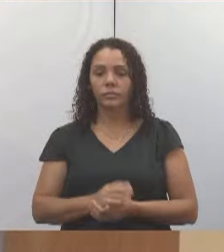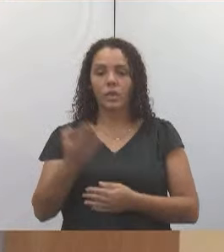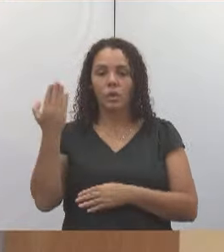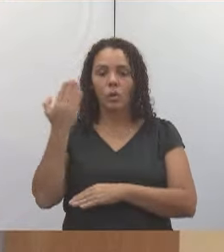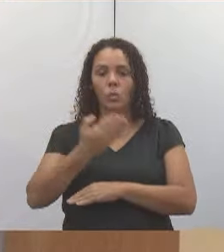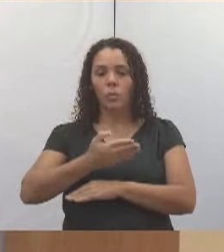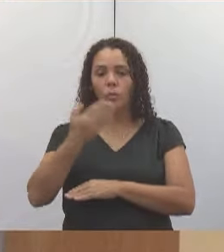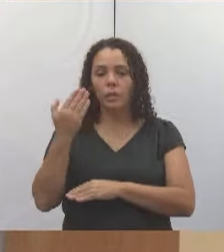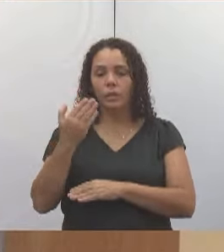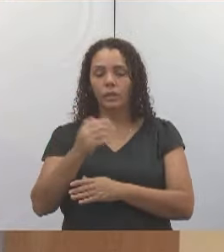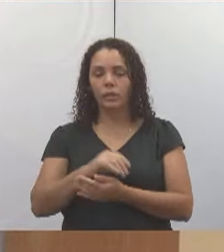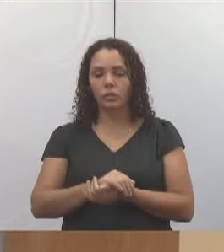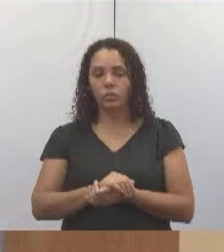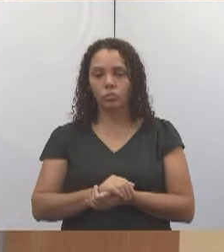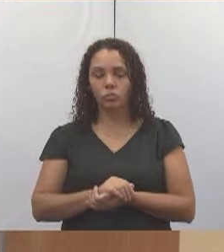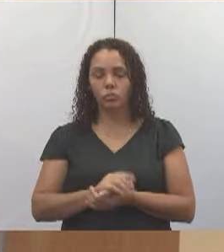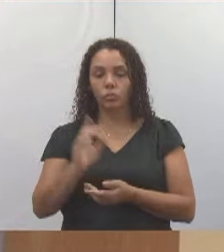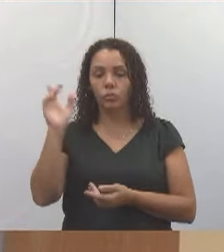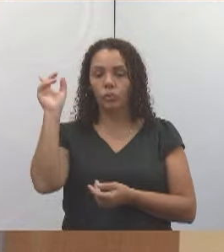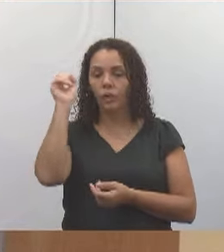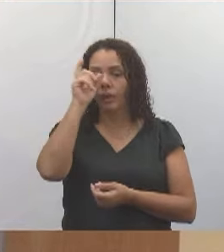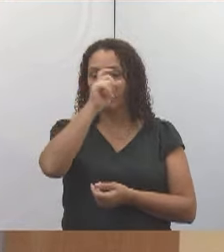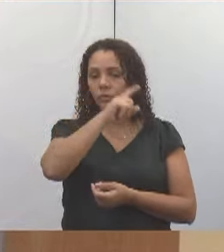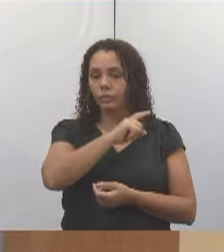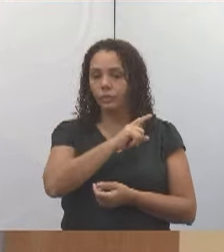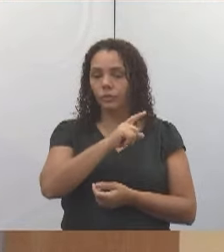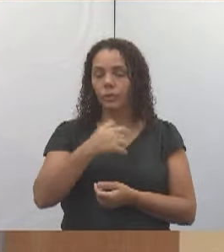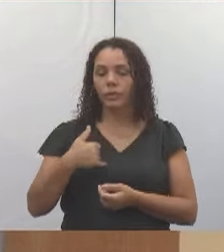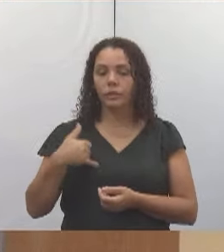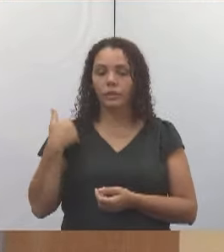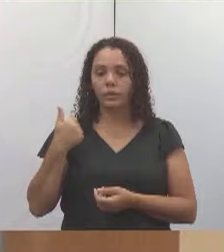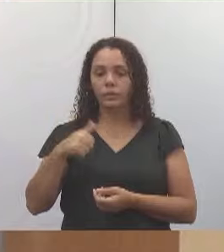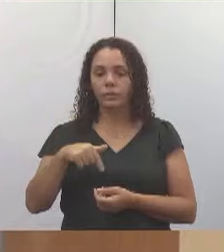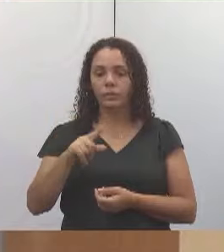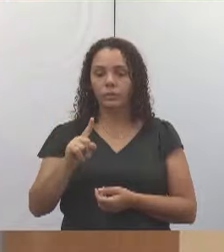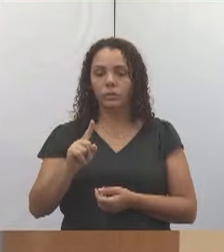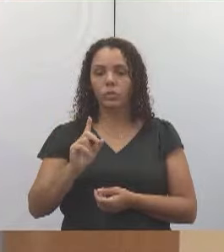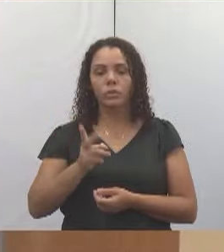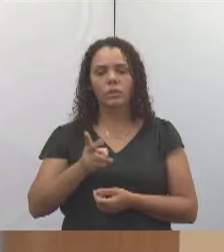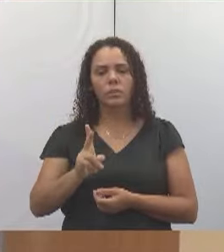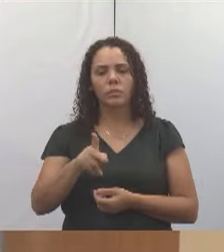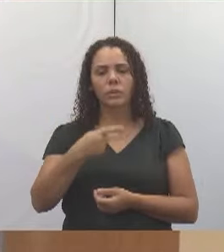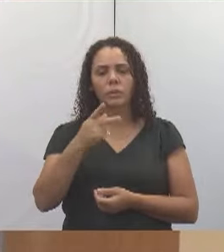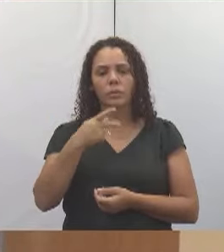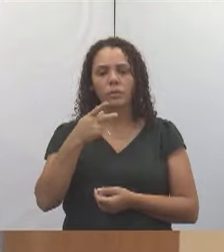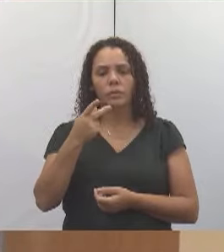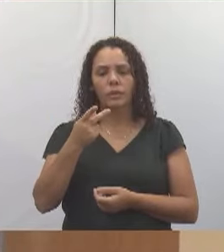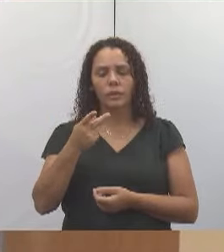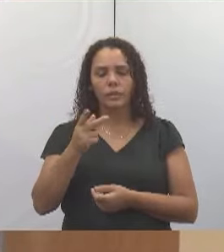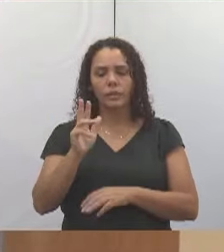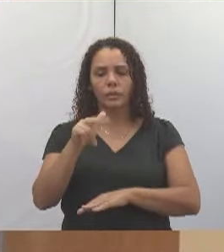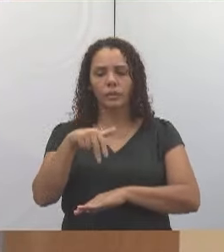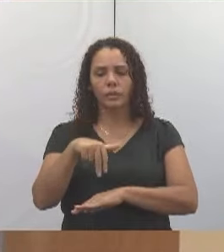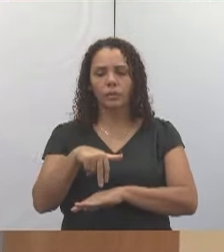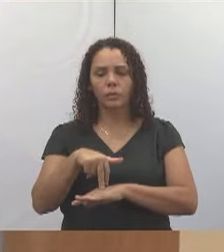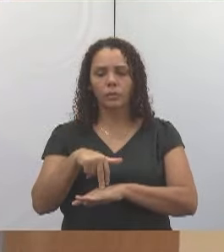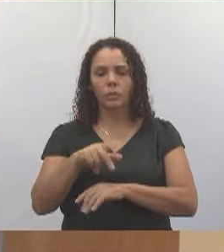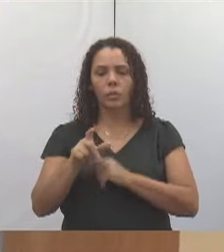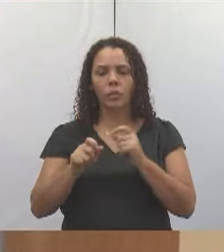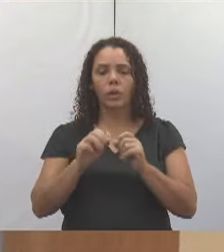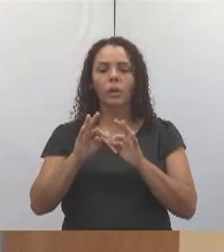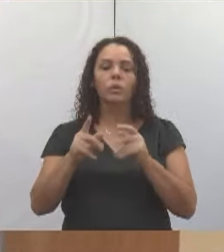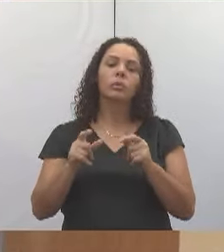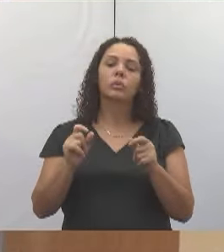viu? Eu tenho 71 anos, eu sempre falei e falo na tribuna. Tudo que